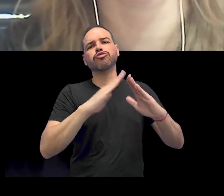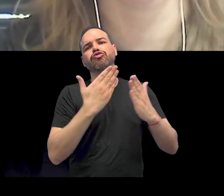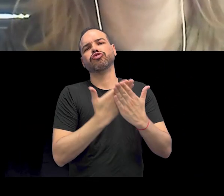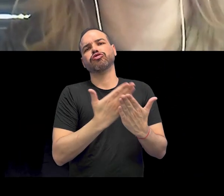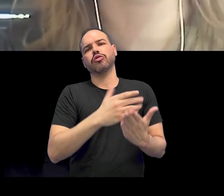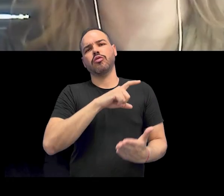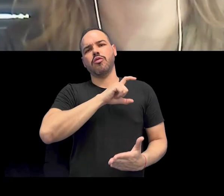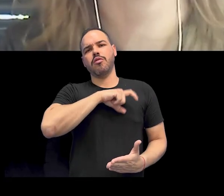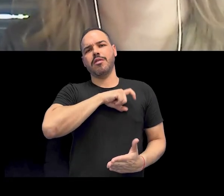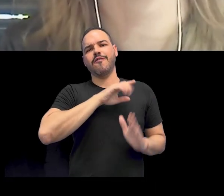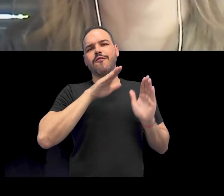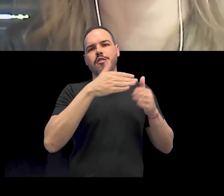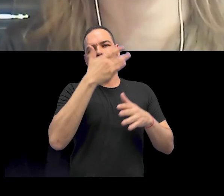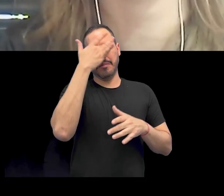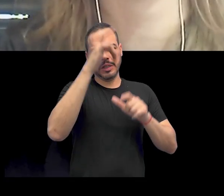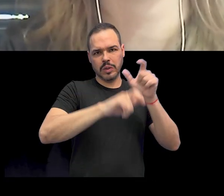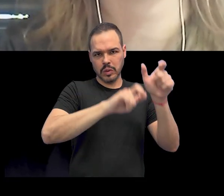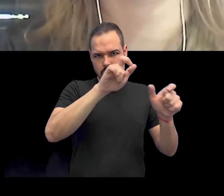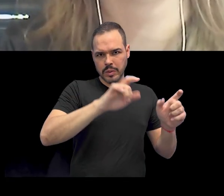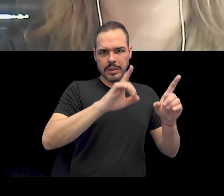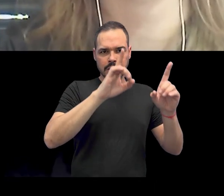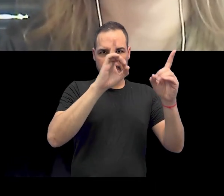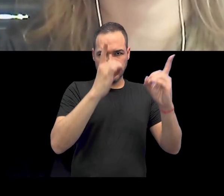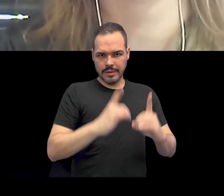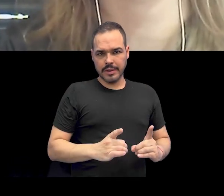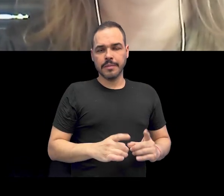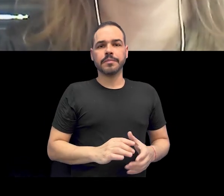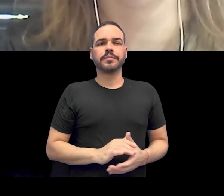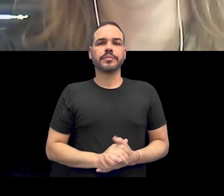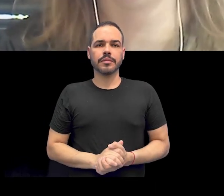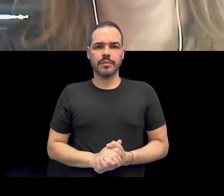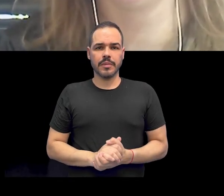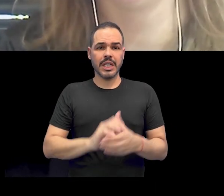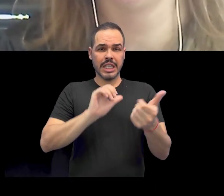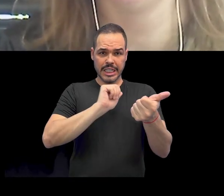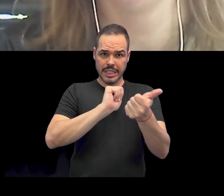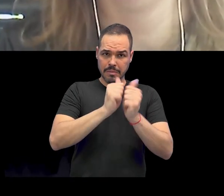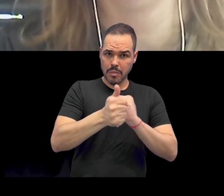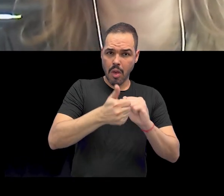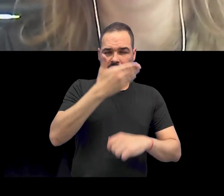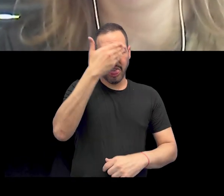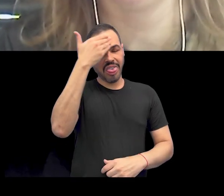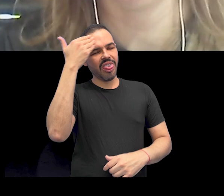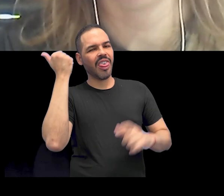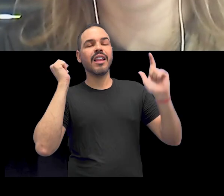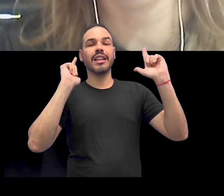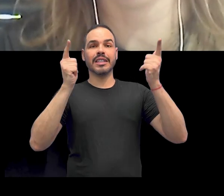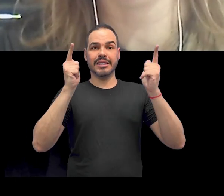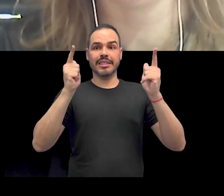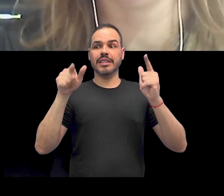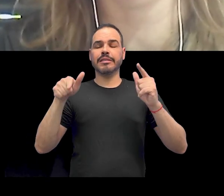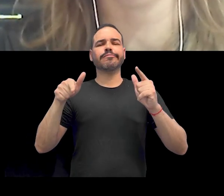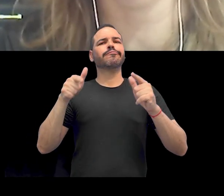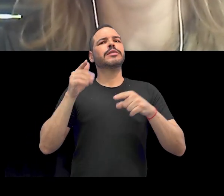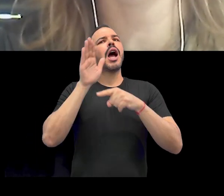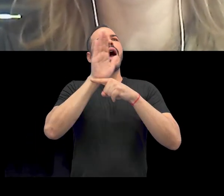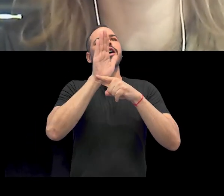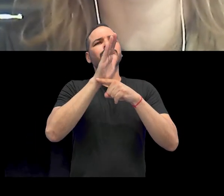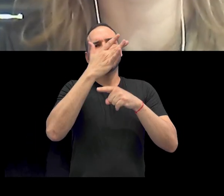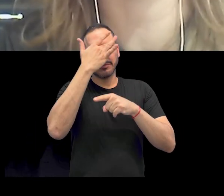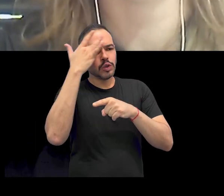Esporte e lazer, recursos que favorecem a prática de esportes, participação em atividades de lazer. E ali um destaque,